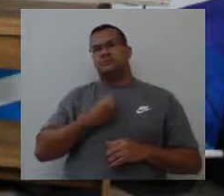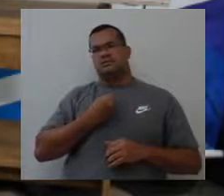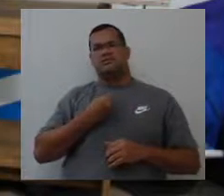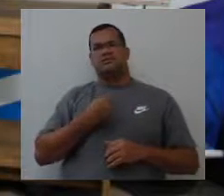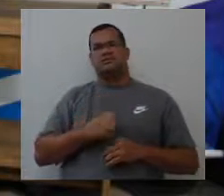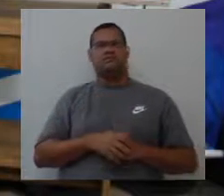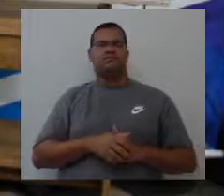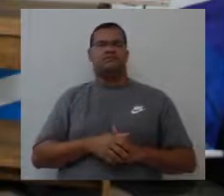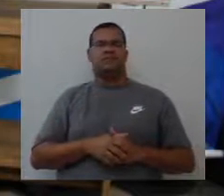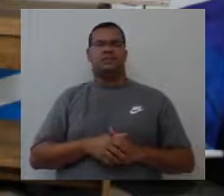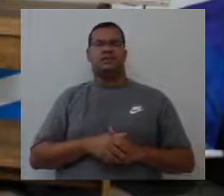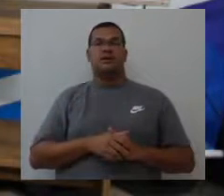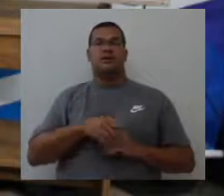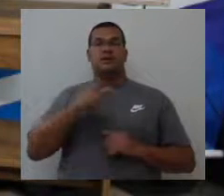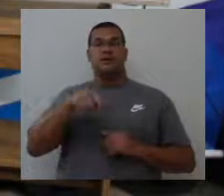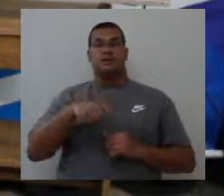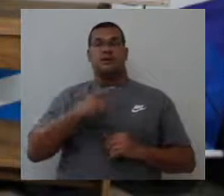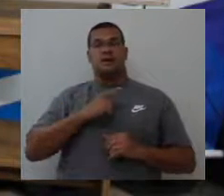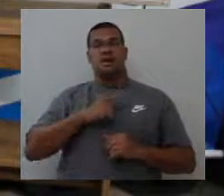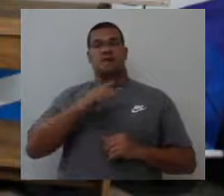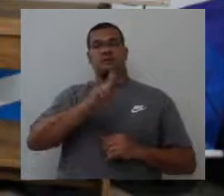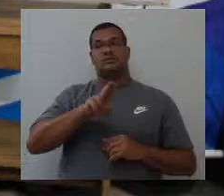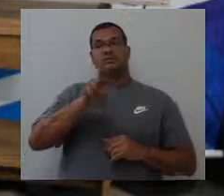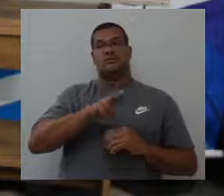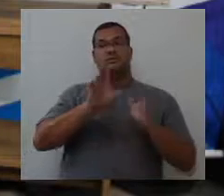beleza? Então, aí a gente utiliza esse